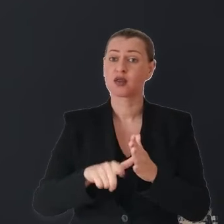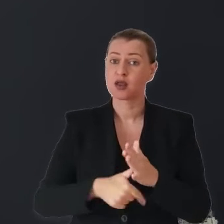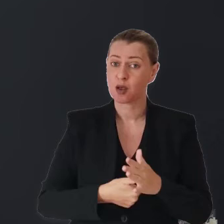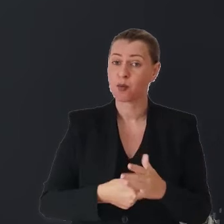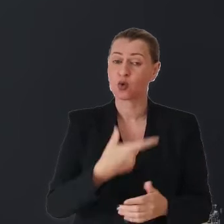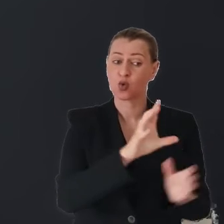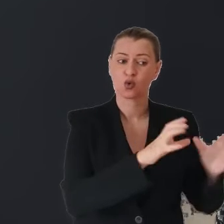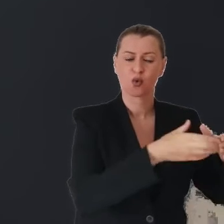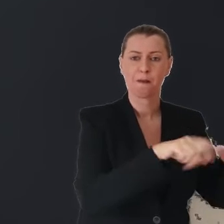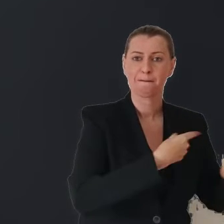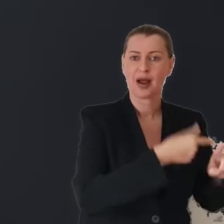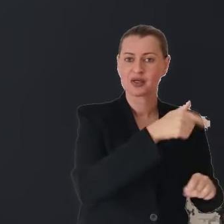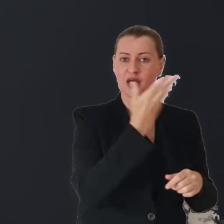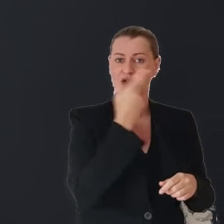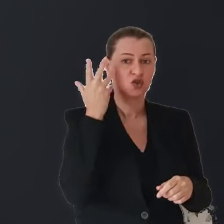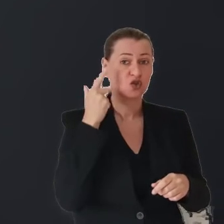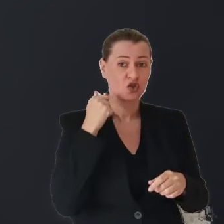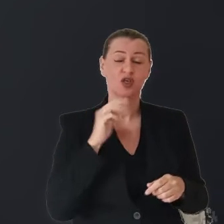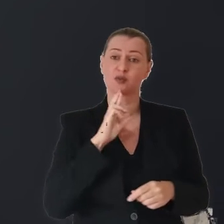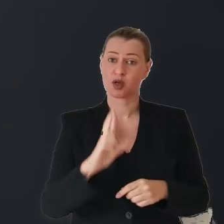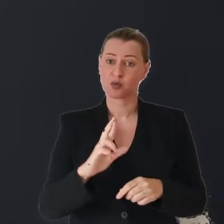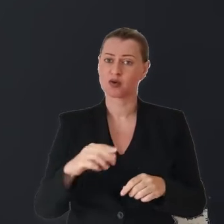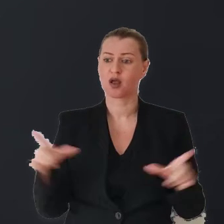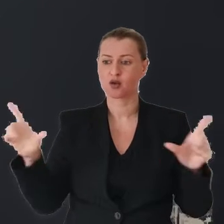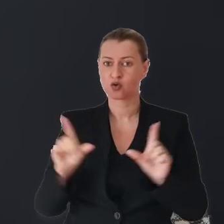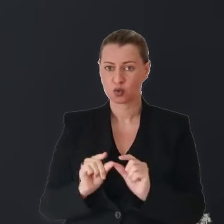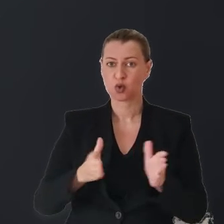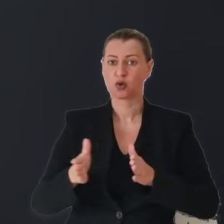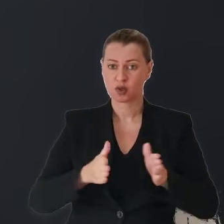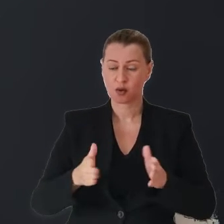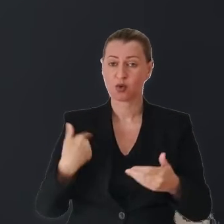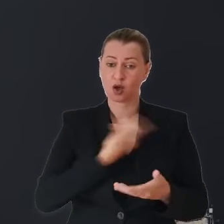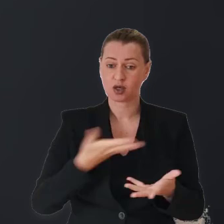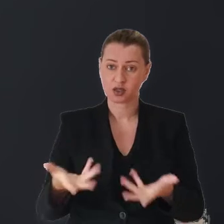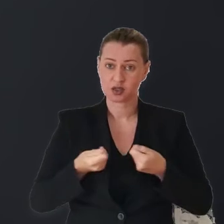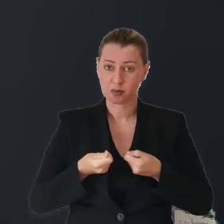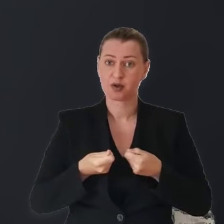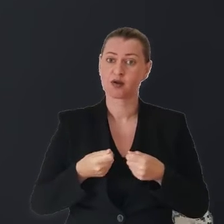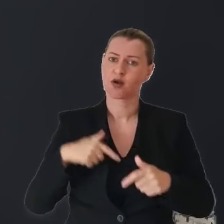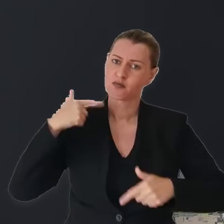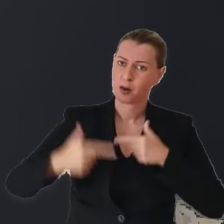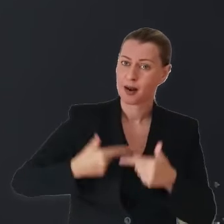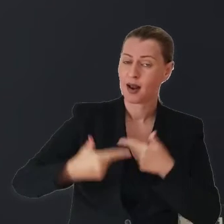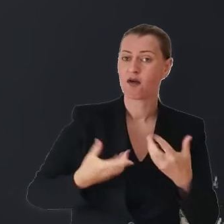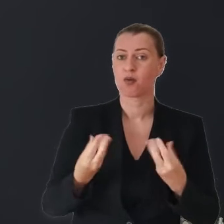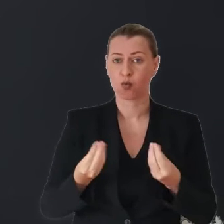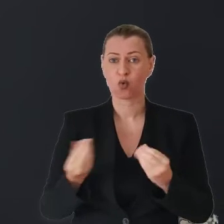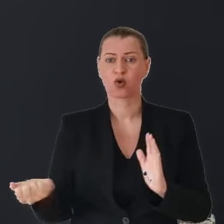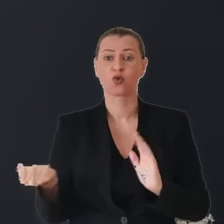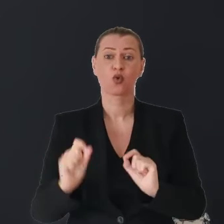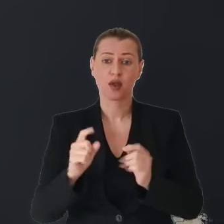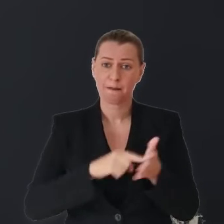tinha mais ou menos 7 dias. Então, a gente encurtou muito o prazo. Então, quando a gente recebia, a gente se mobilizava muito, logo marcava